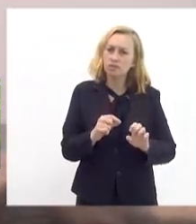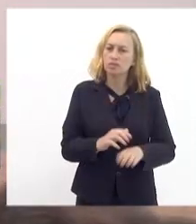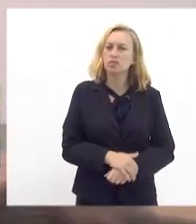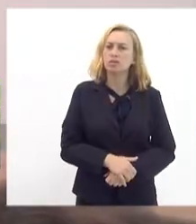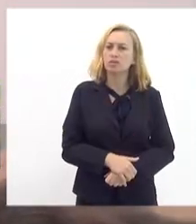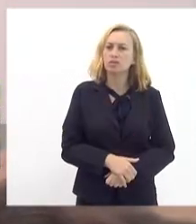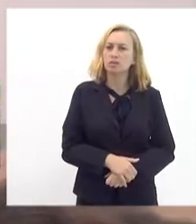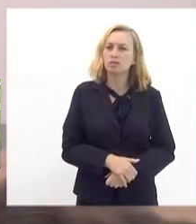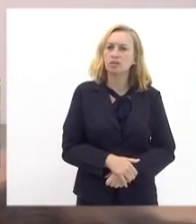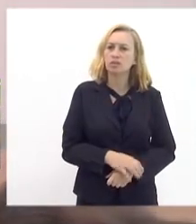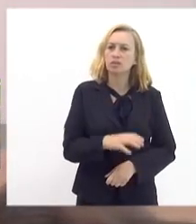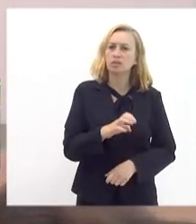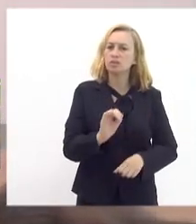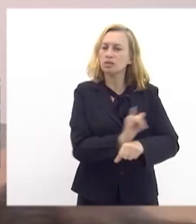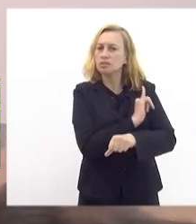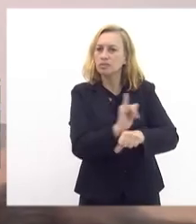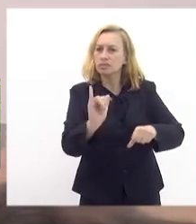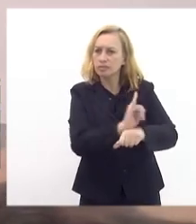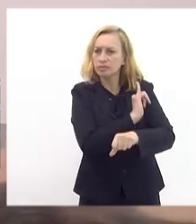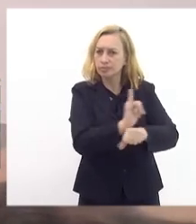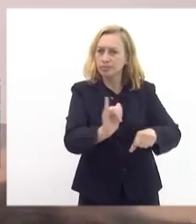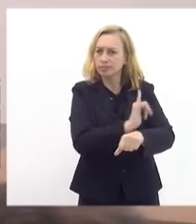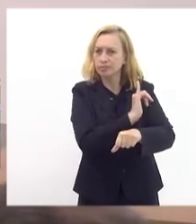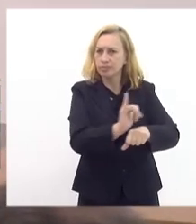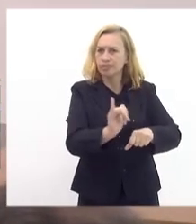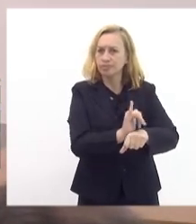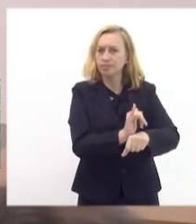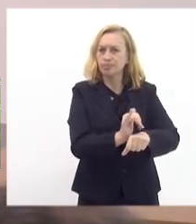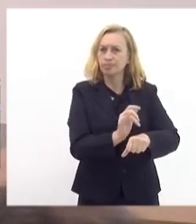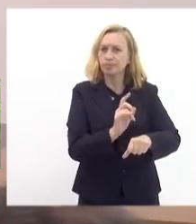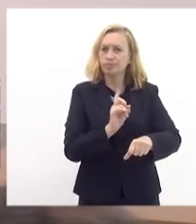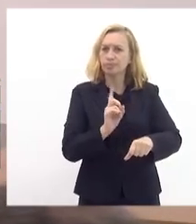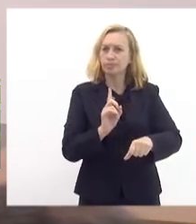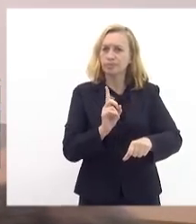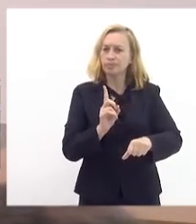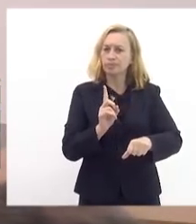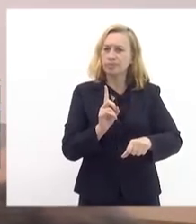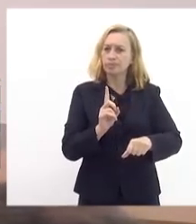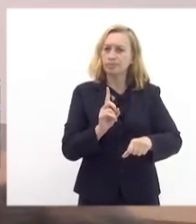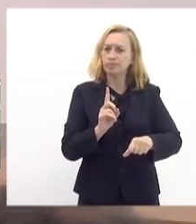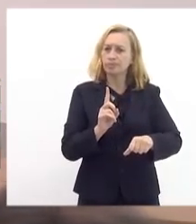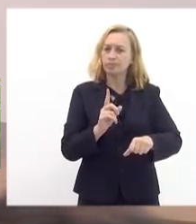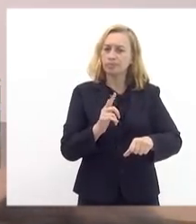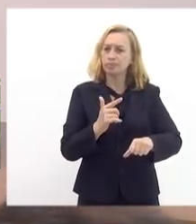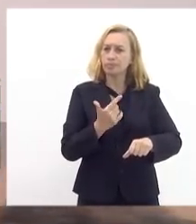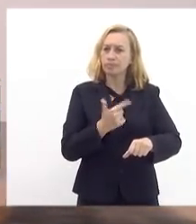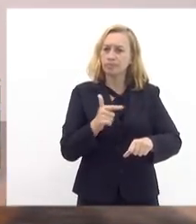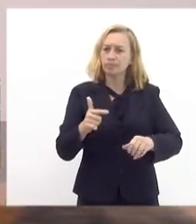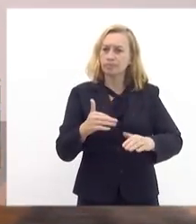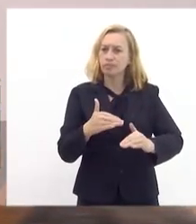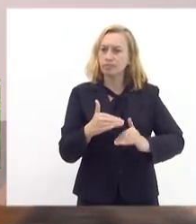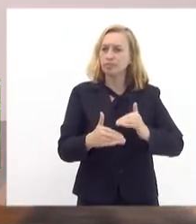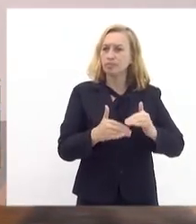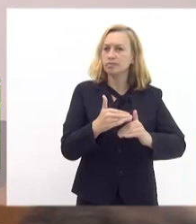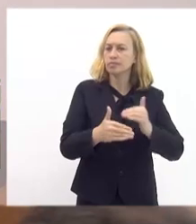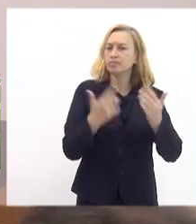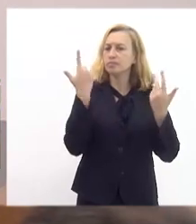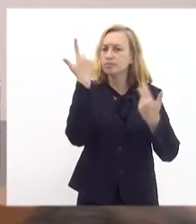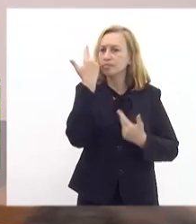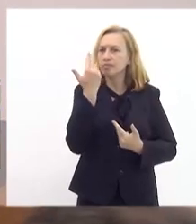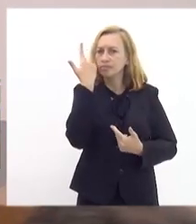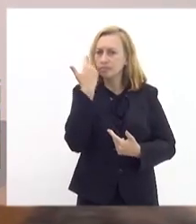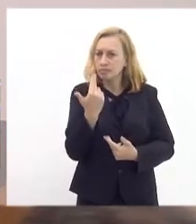considerados extrategico se não passaram por todo esse processo normalmente